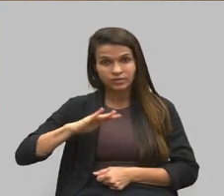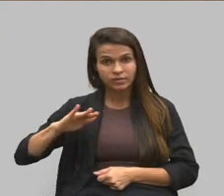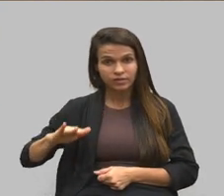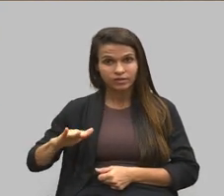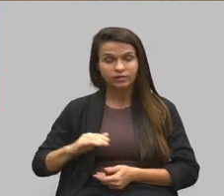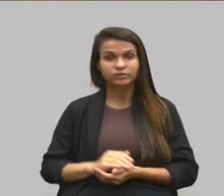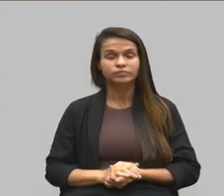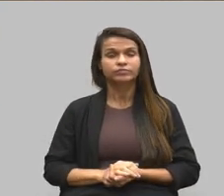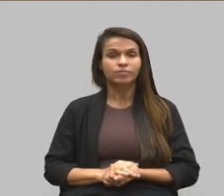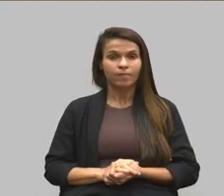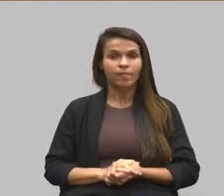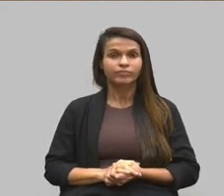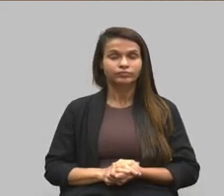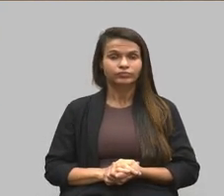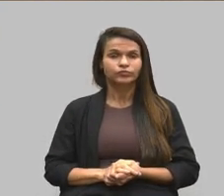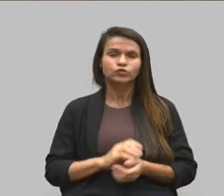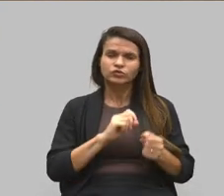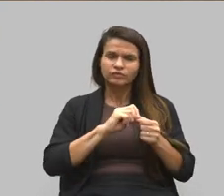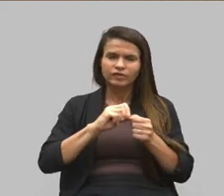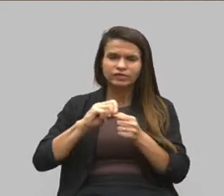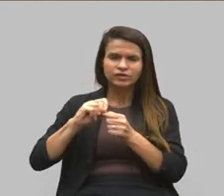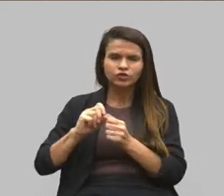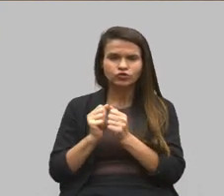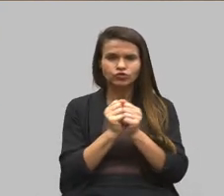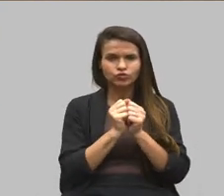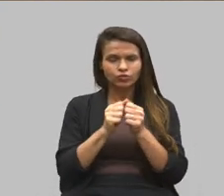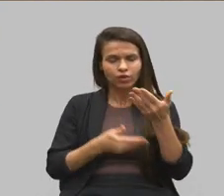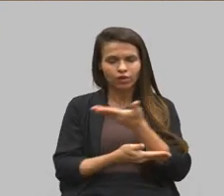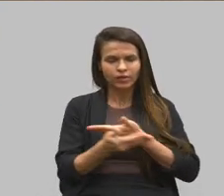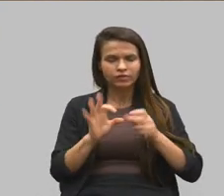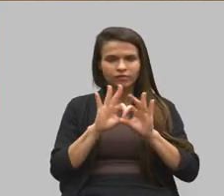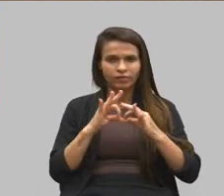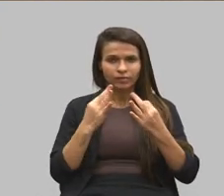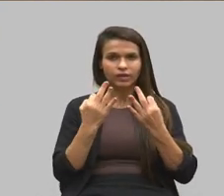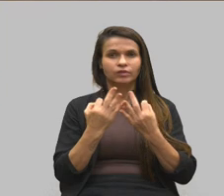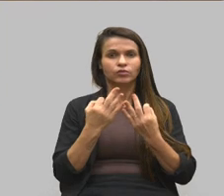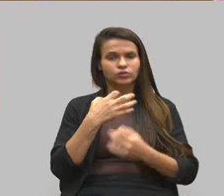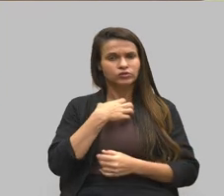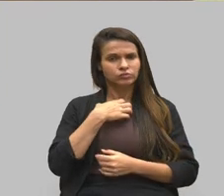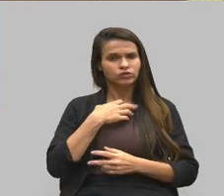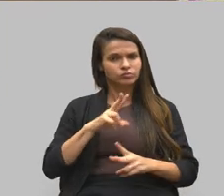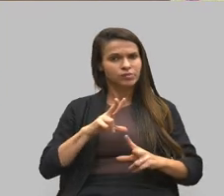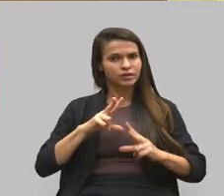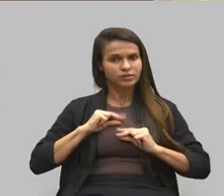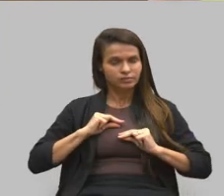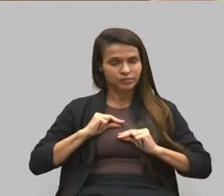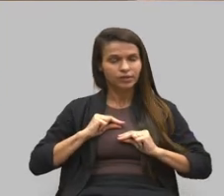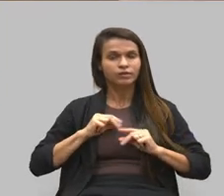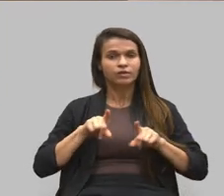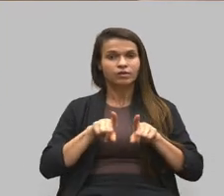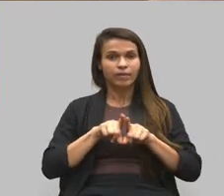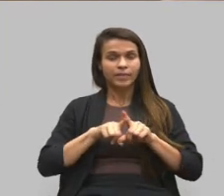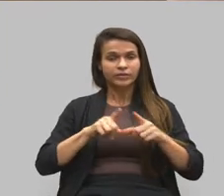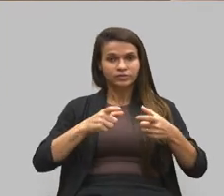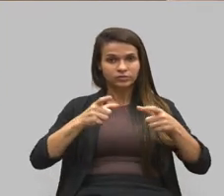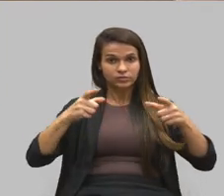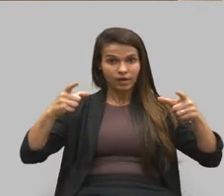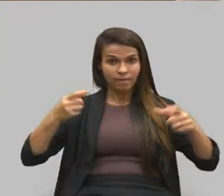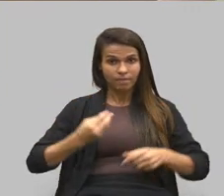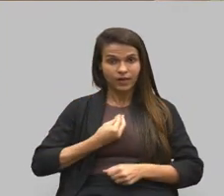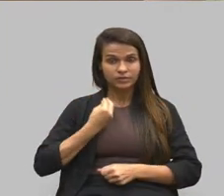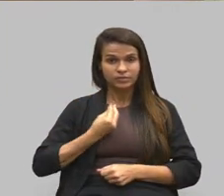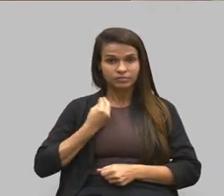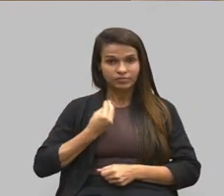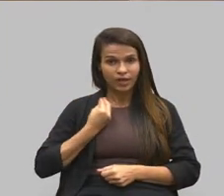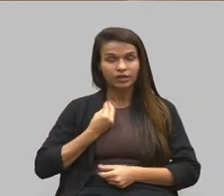nas atividades cotidianas da Família com sentido eh com sentimento de pertencimento ampliamos a participação da rotina